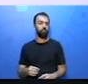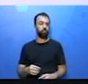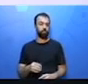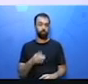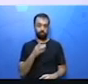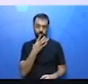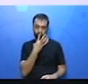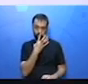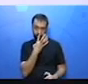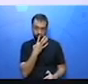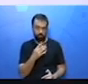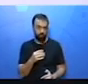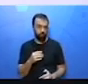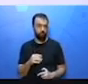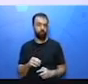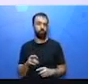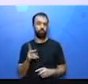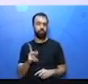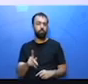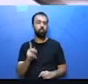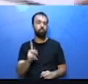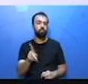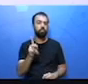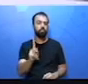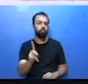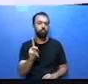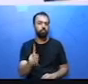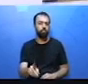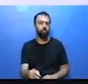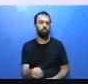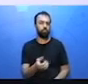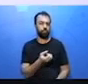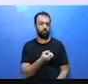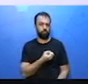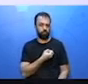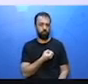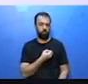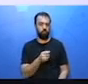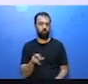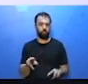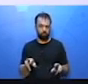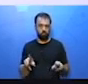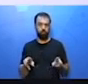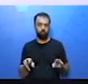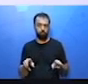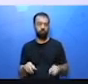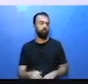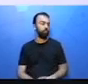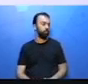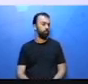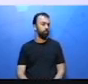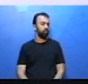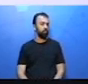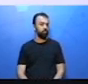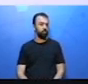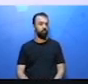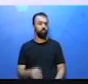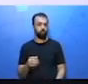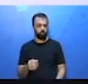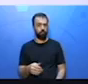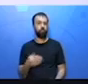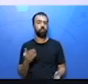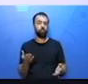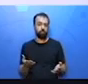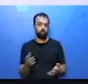mesmo valor independente do tamanho da circunferência. Vai dar sempre o mesmo número, né? Por exemplo,